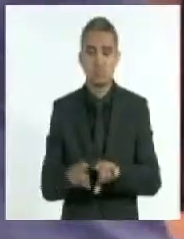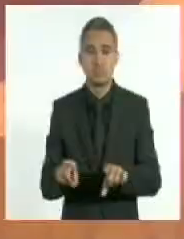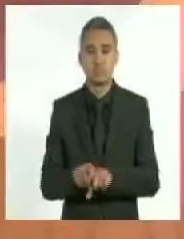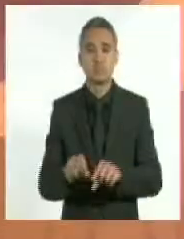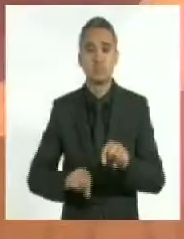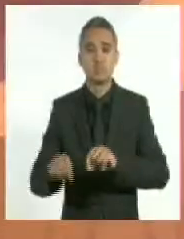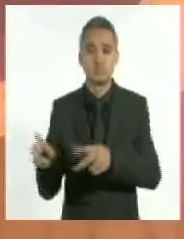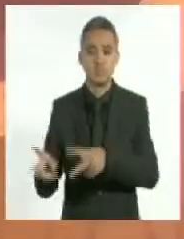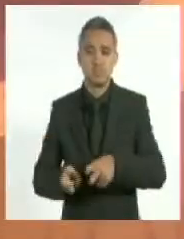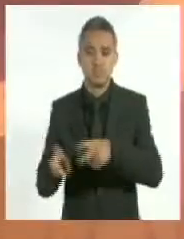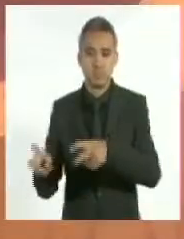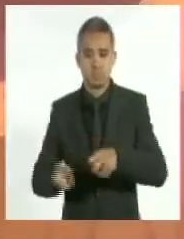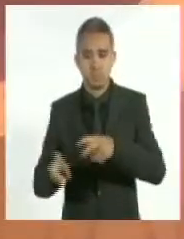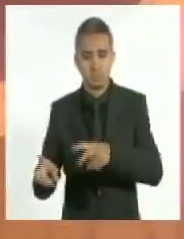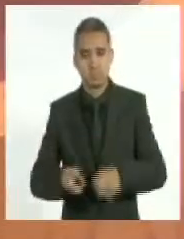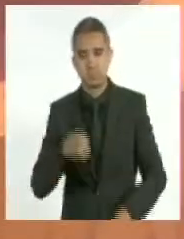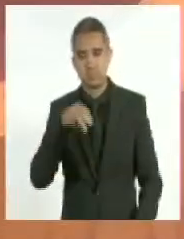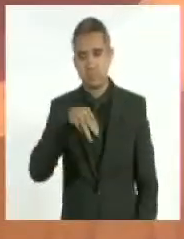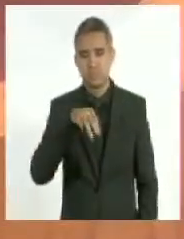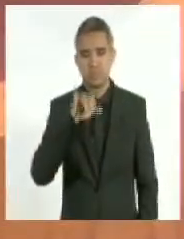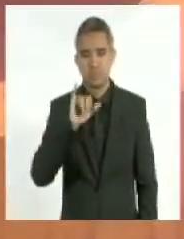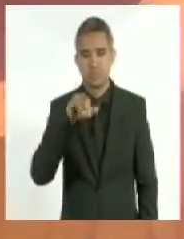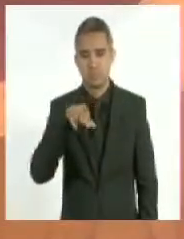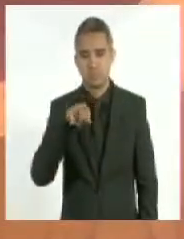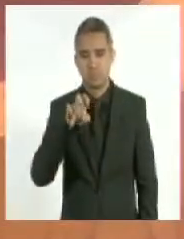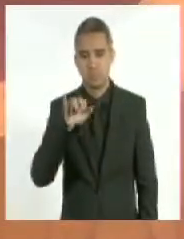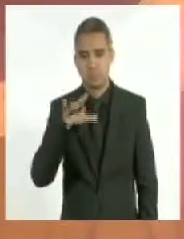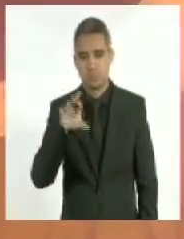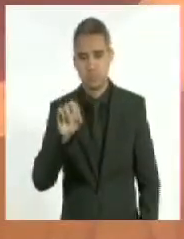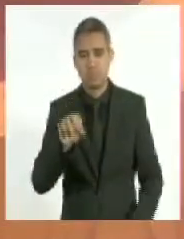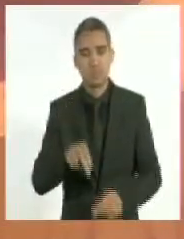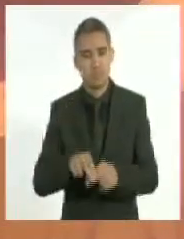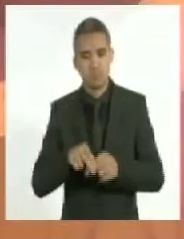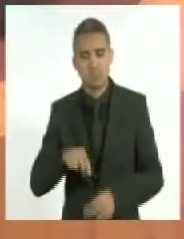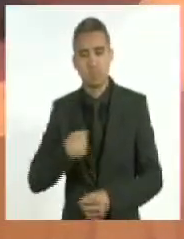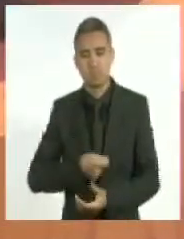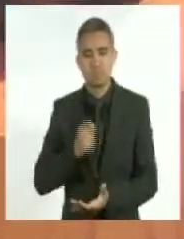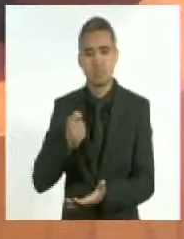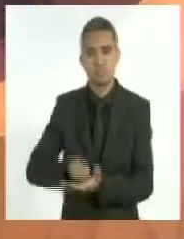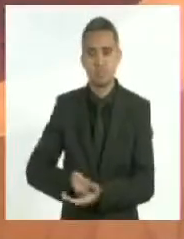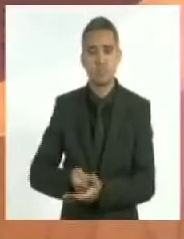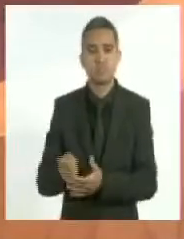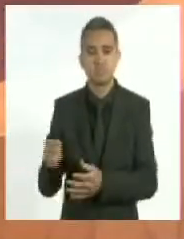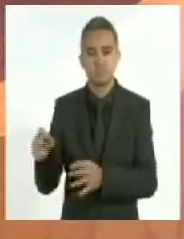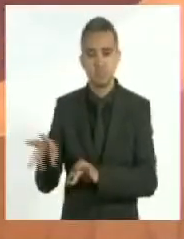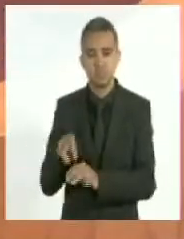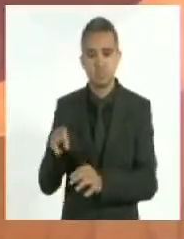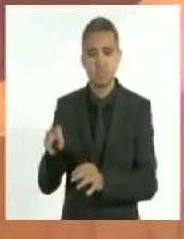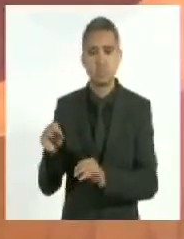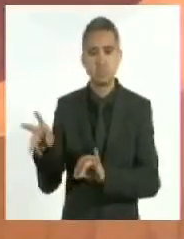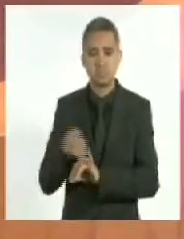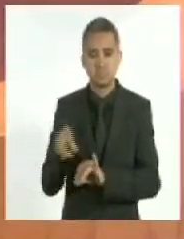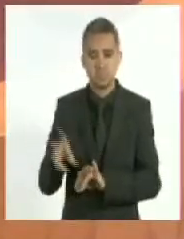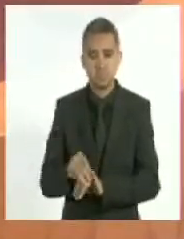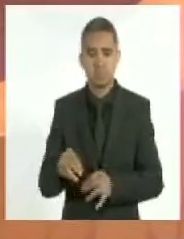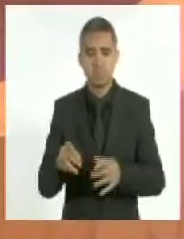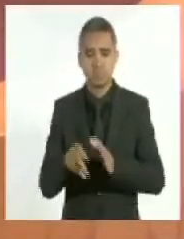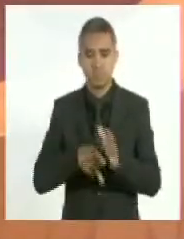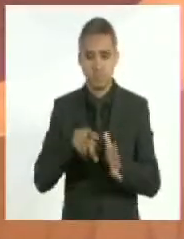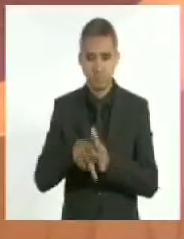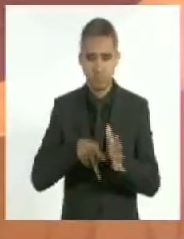detém a propriedade do minério e nós estamos taxando o transporte, o armazenamento e o manuseio que é feito em nosso estado.